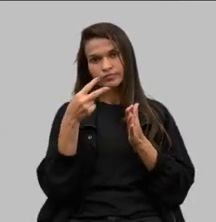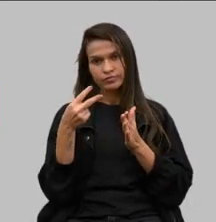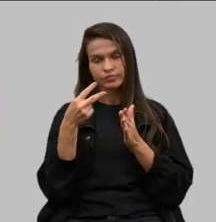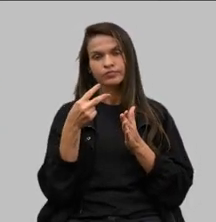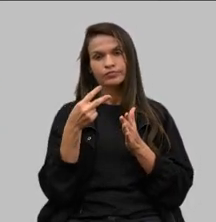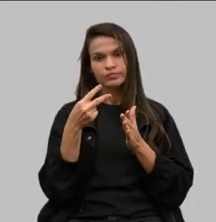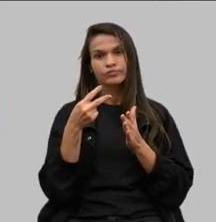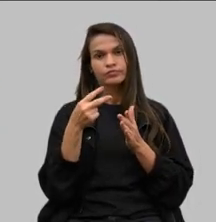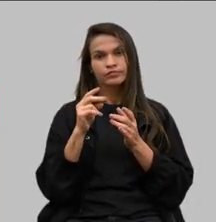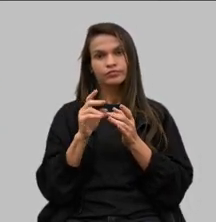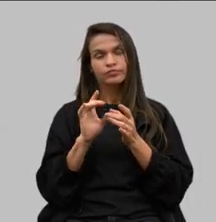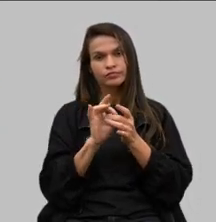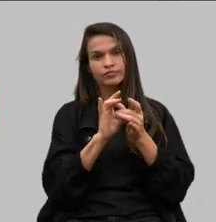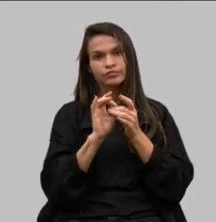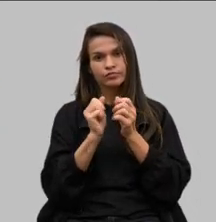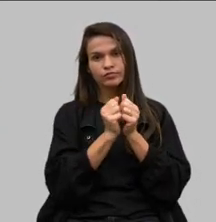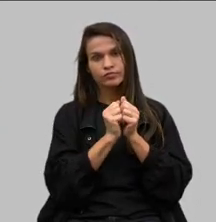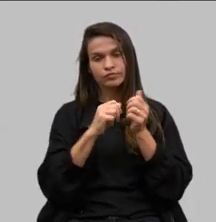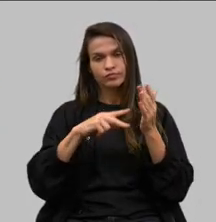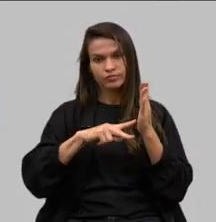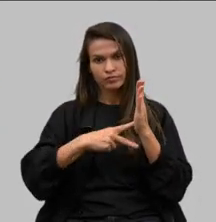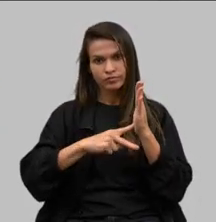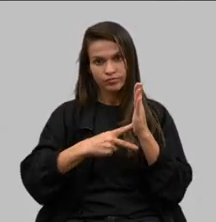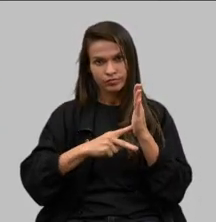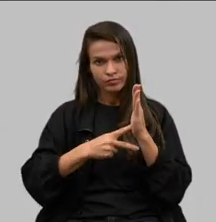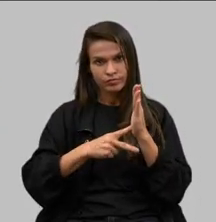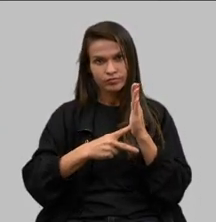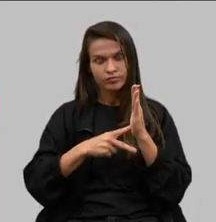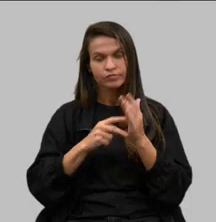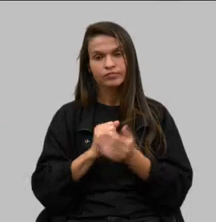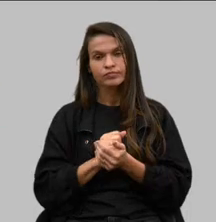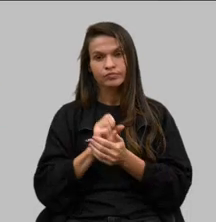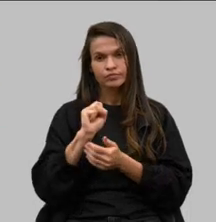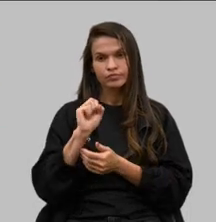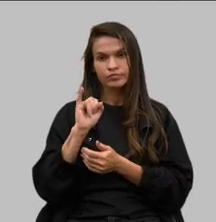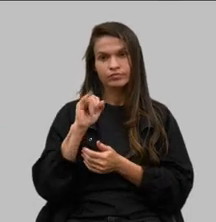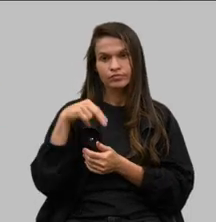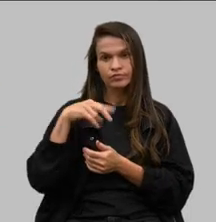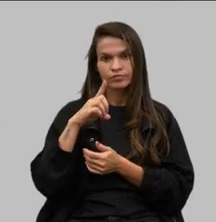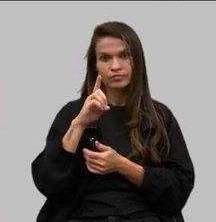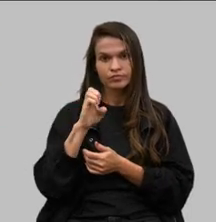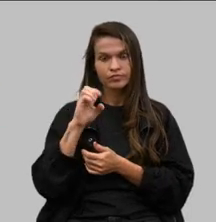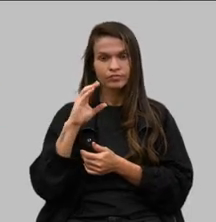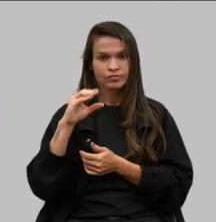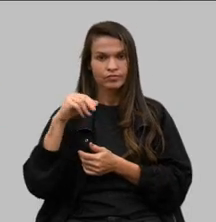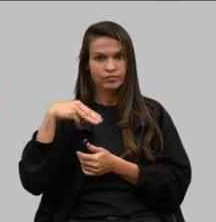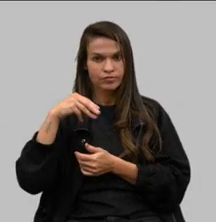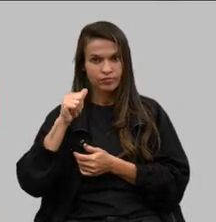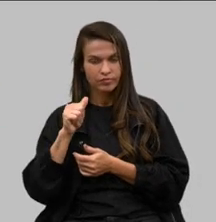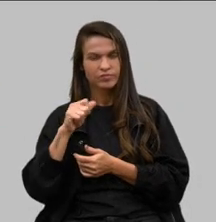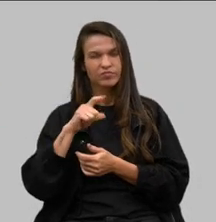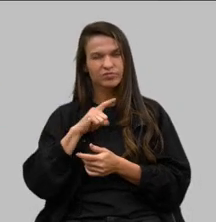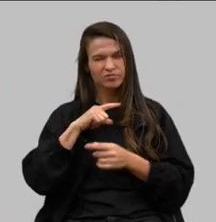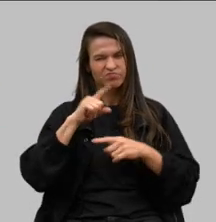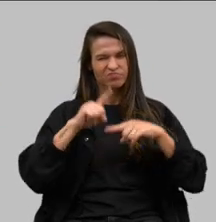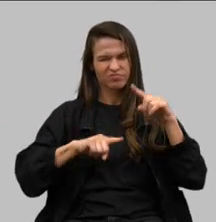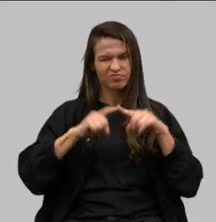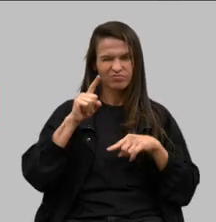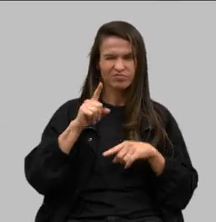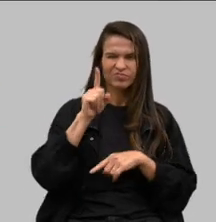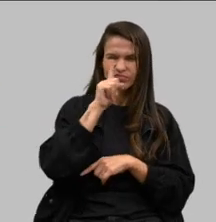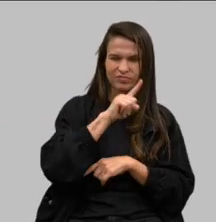inclusive junto com o sindicato né o nosso sim de semema eh tinham equipamentos muito obsoletos né